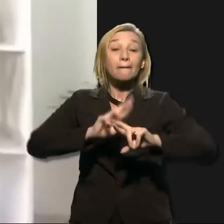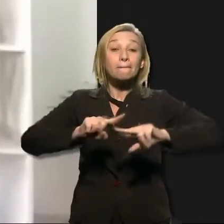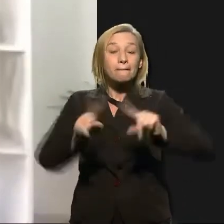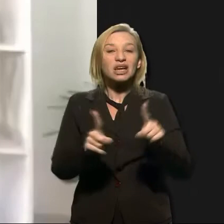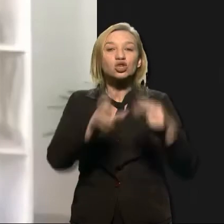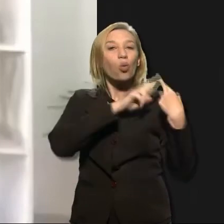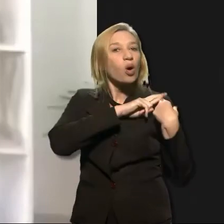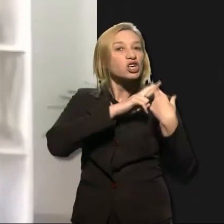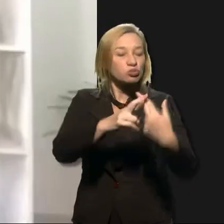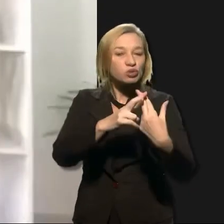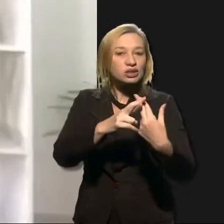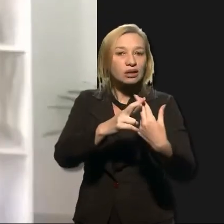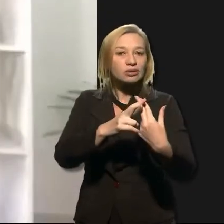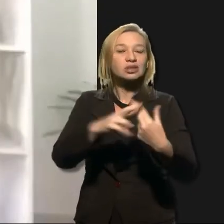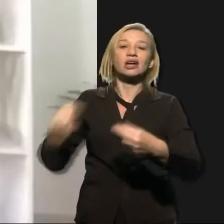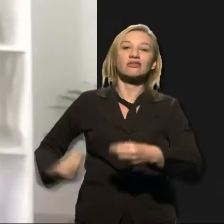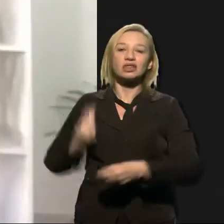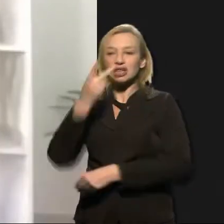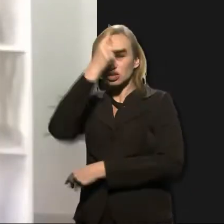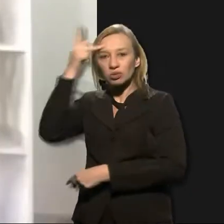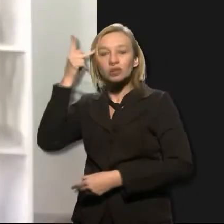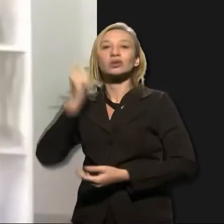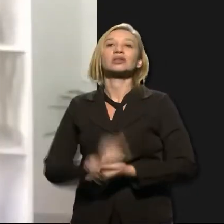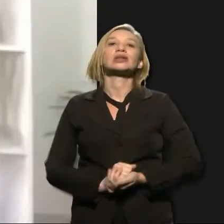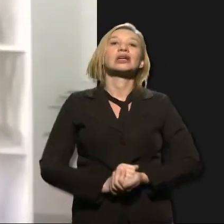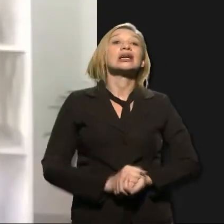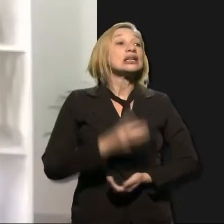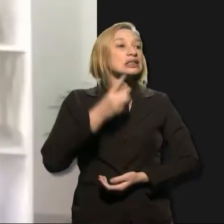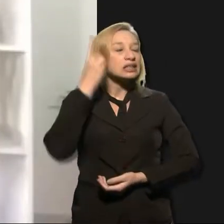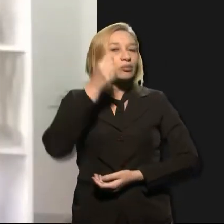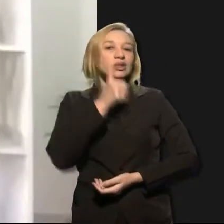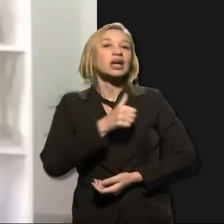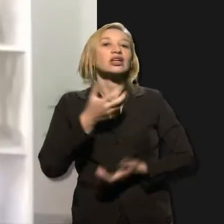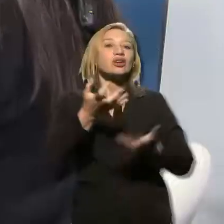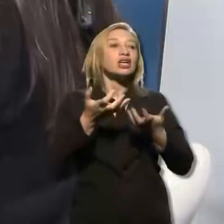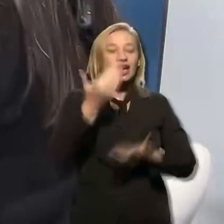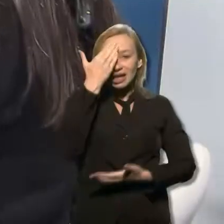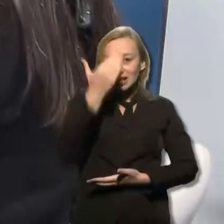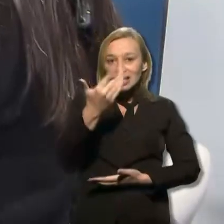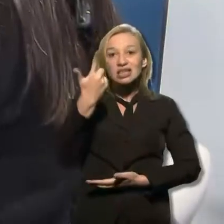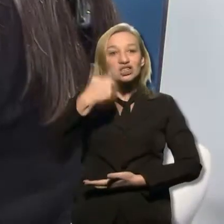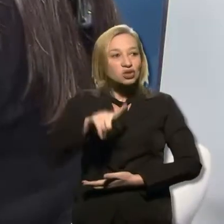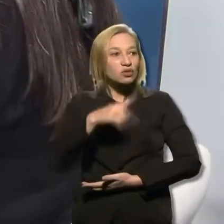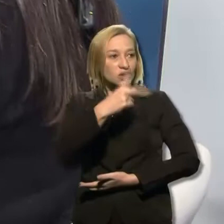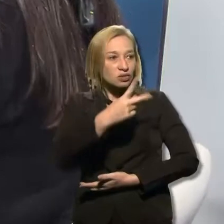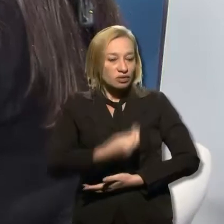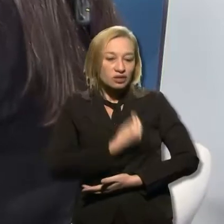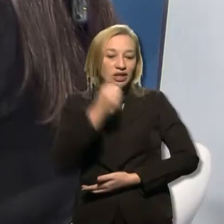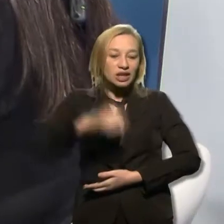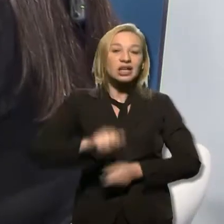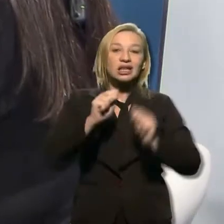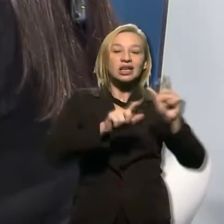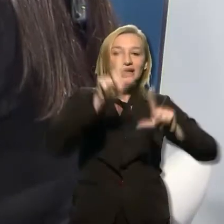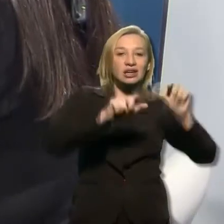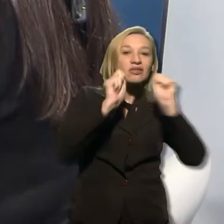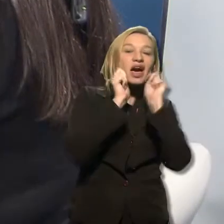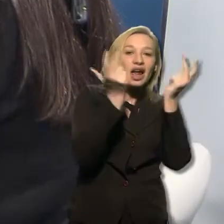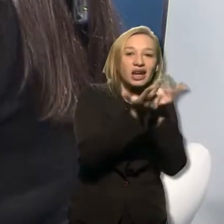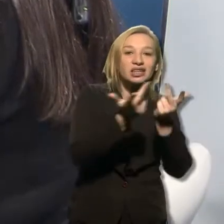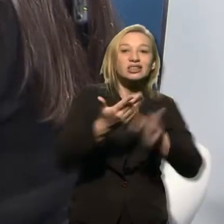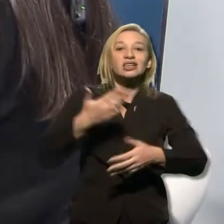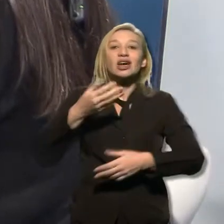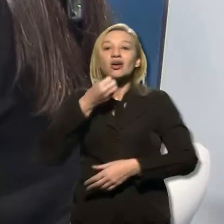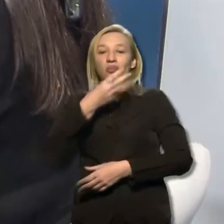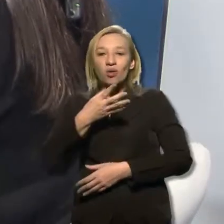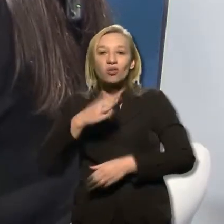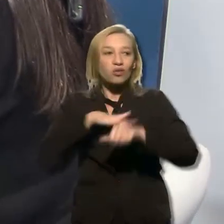de pandemia, mas não só isso, deve atuar com responsabilidade sobre a vida das pessoas. Deputada, eu queria mais uma vez